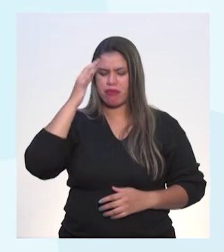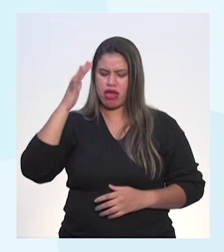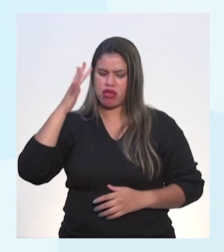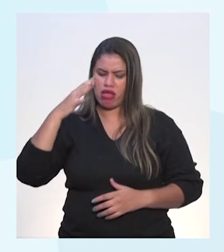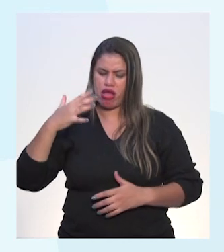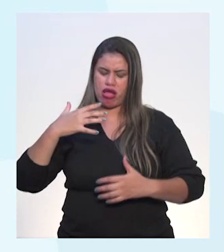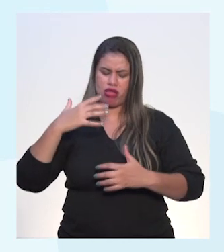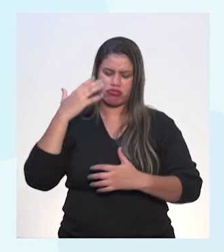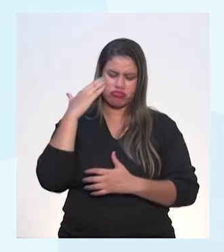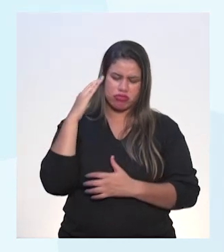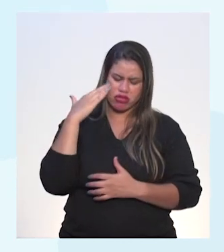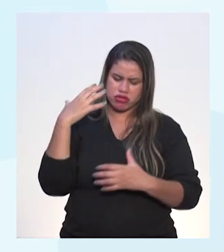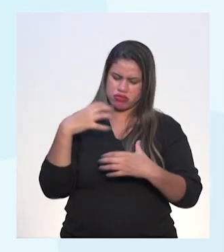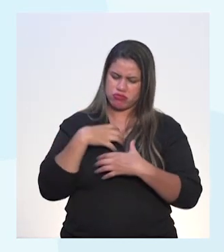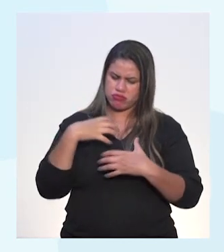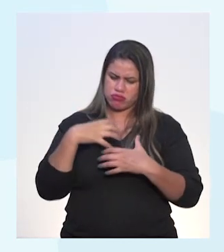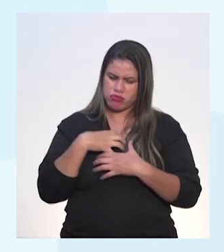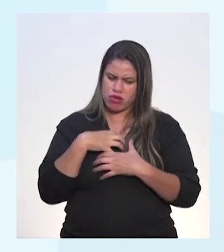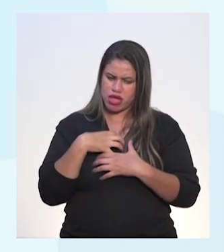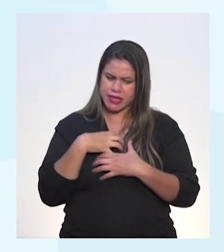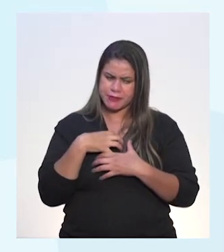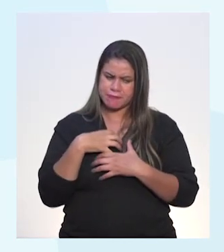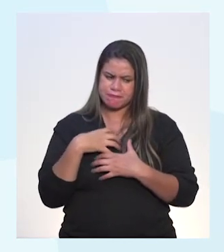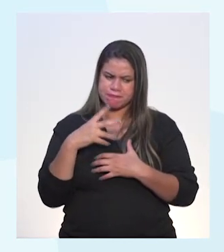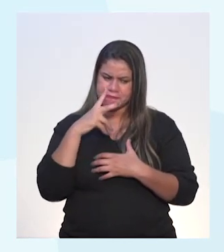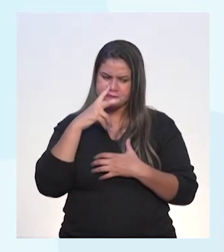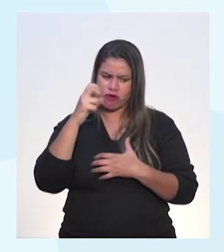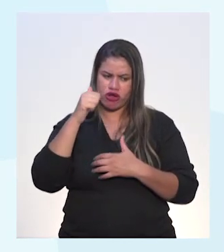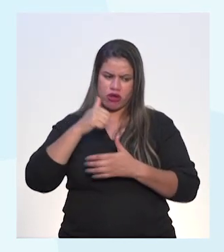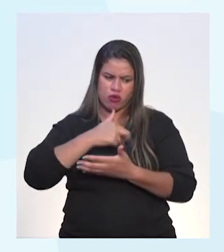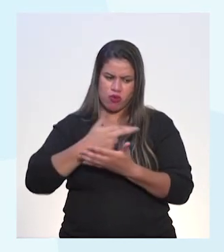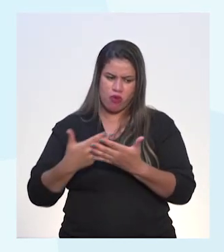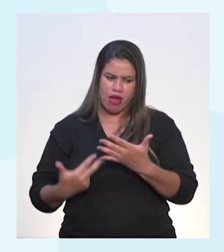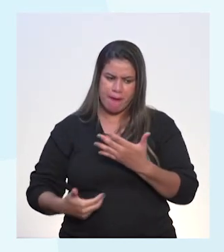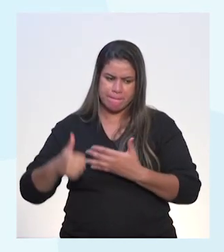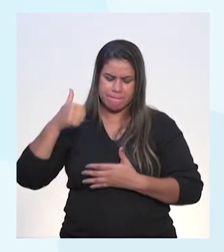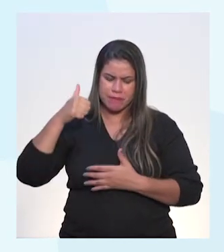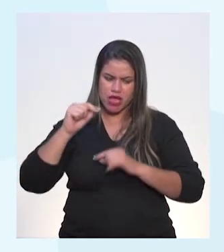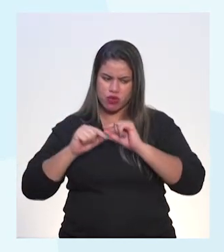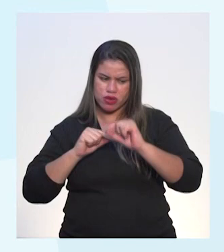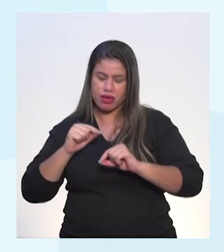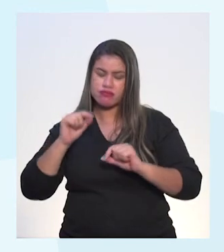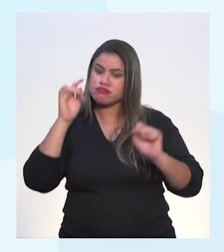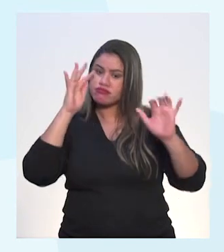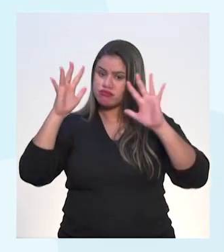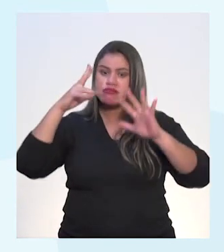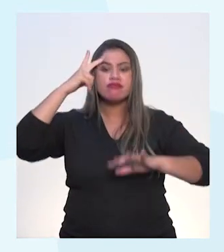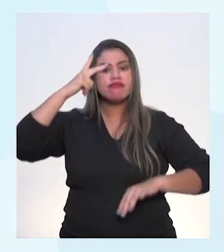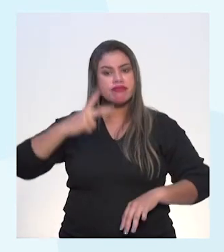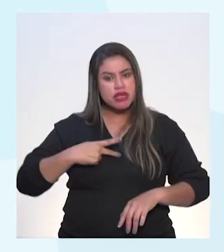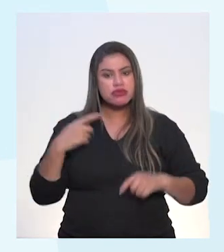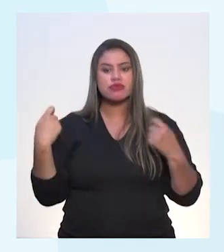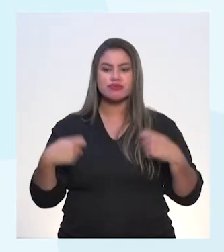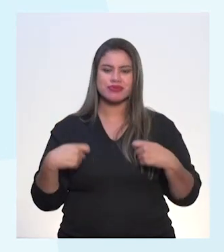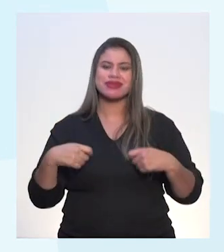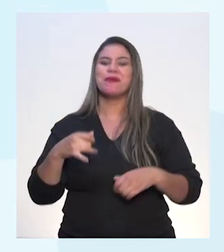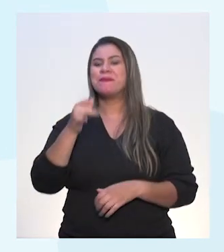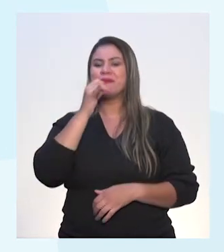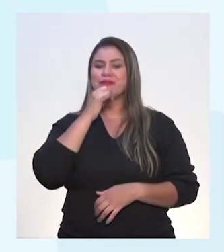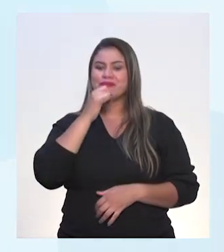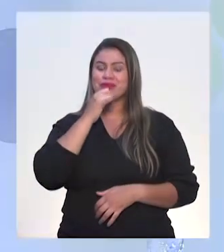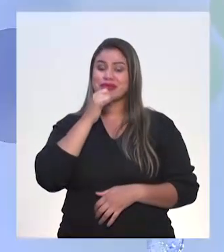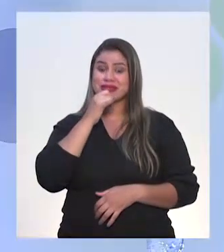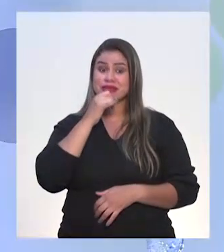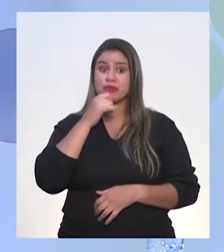é preciso pensar sobre si mesmo né a professora Luiza tinha falado aqui que a gente tem muitas mulheres que